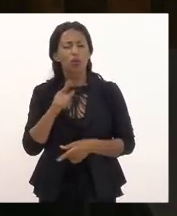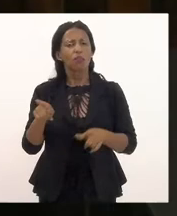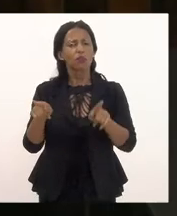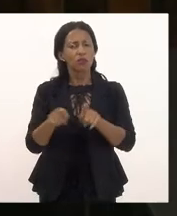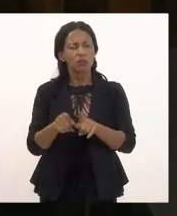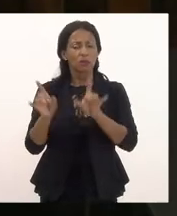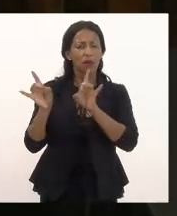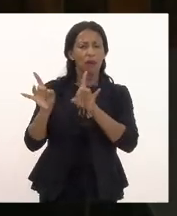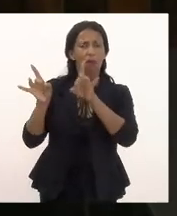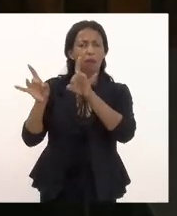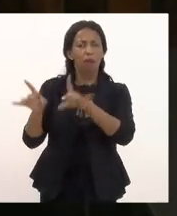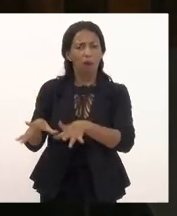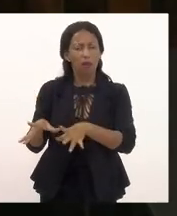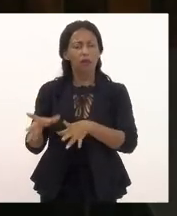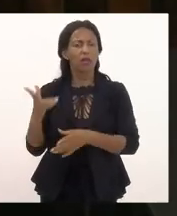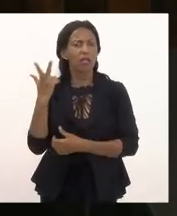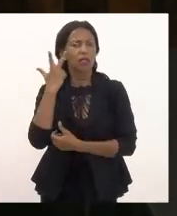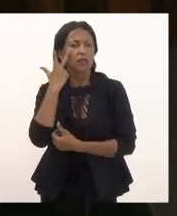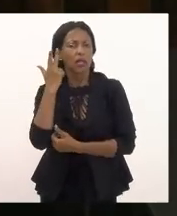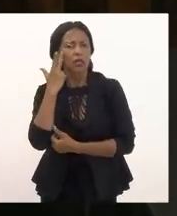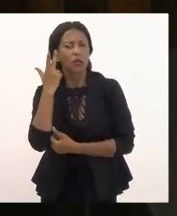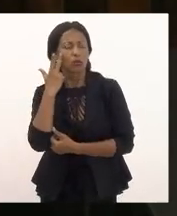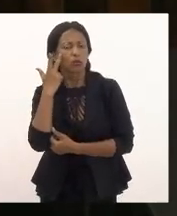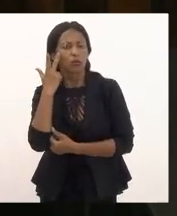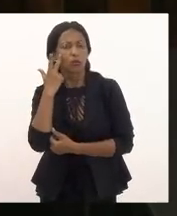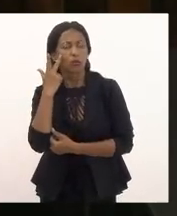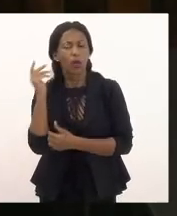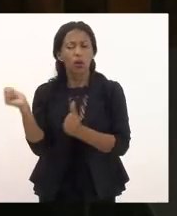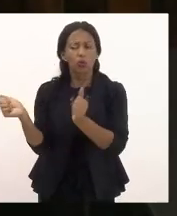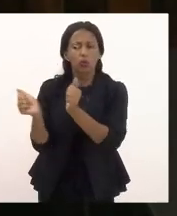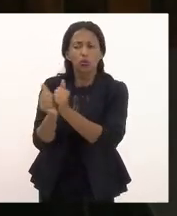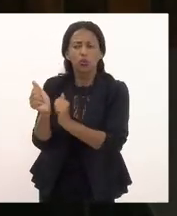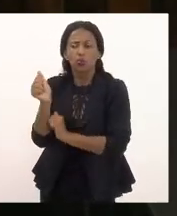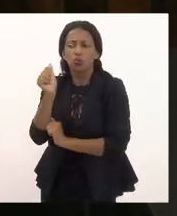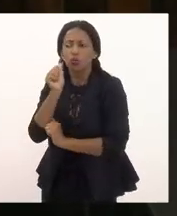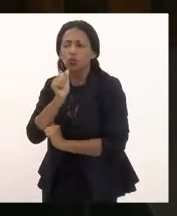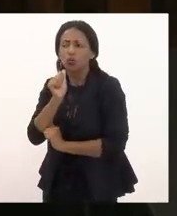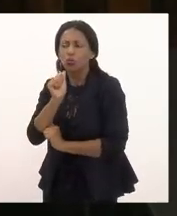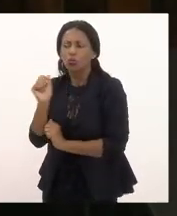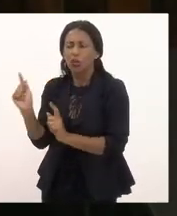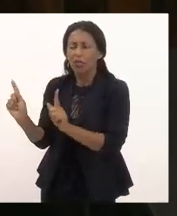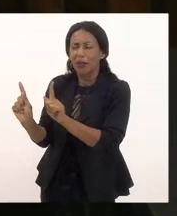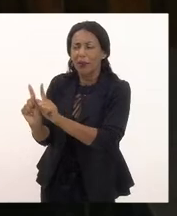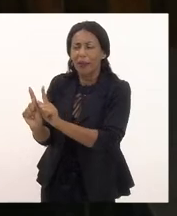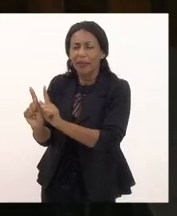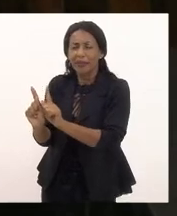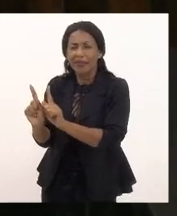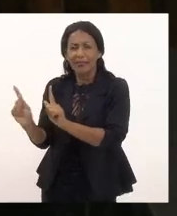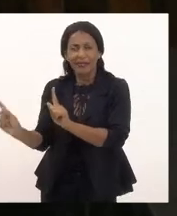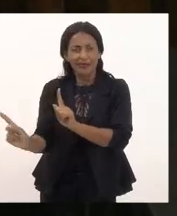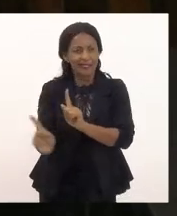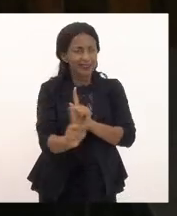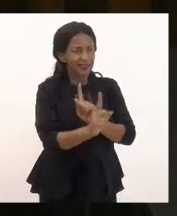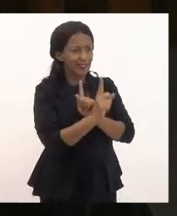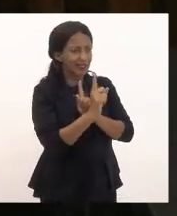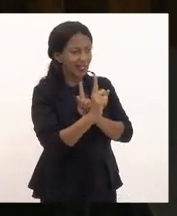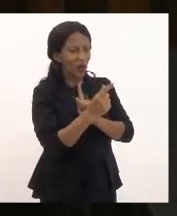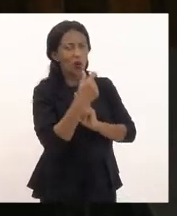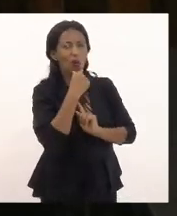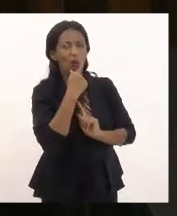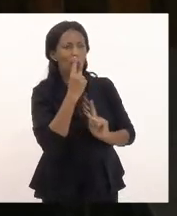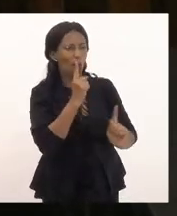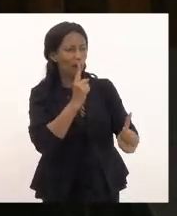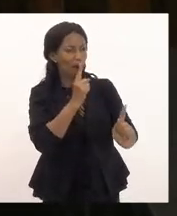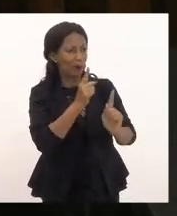também abandonaram as relações naturais com as mulheres e se inflamaram de paixão um pelo